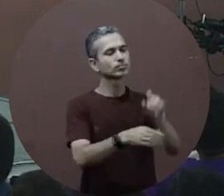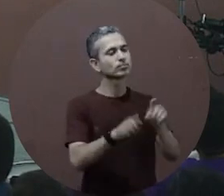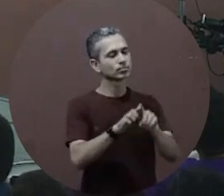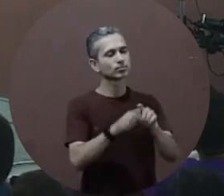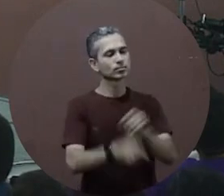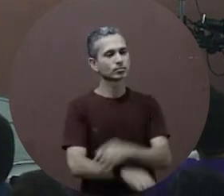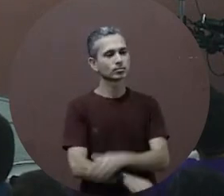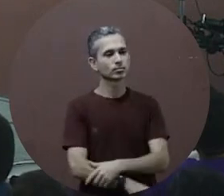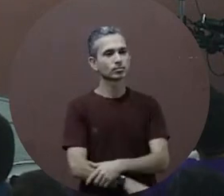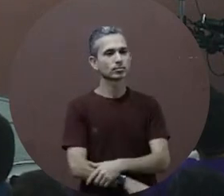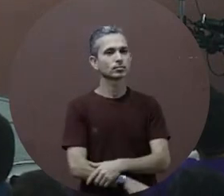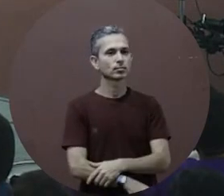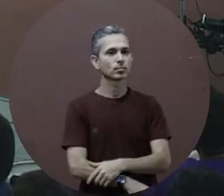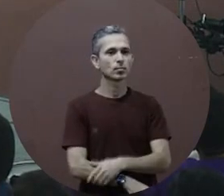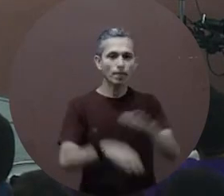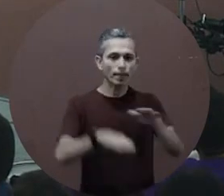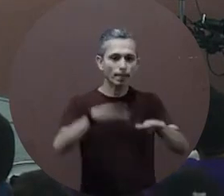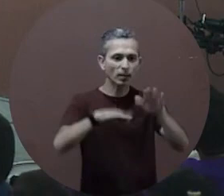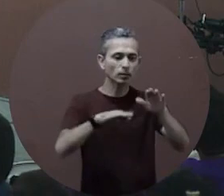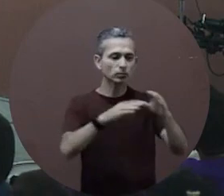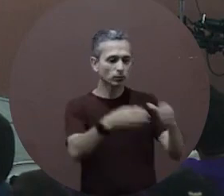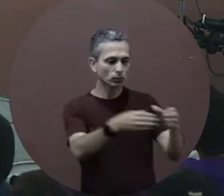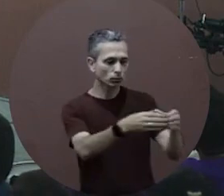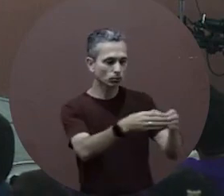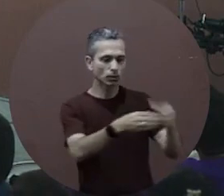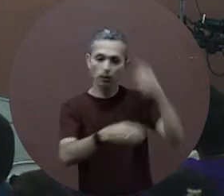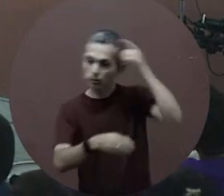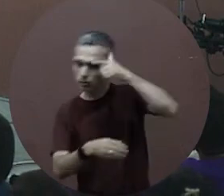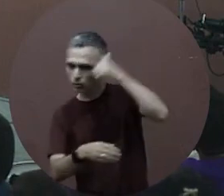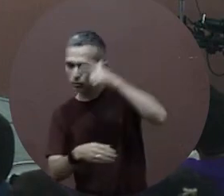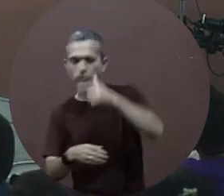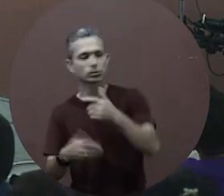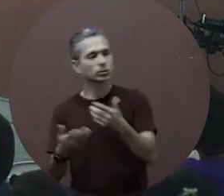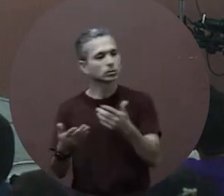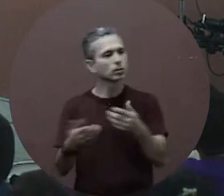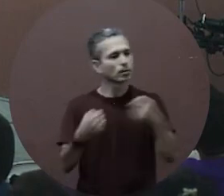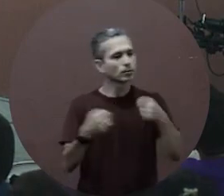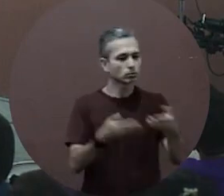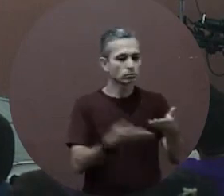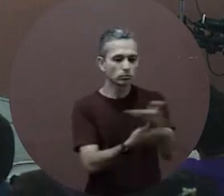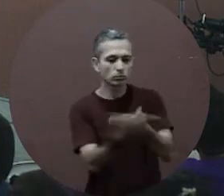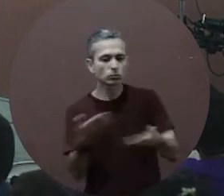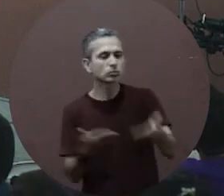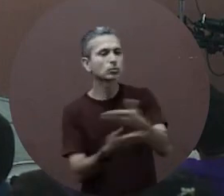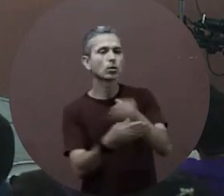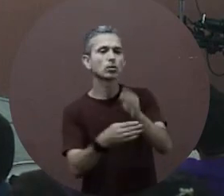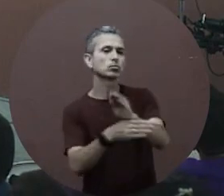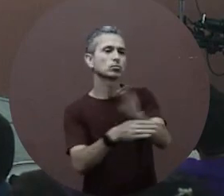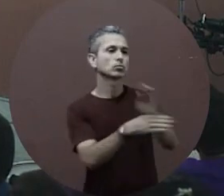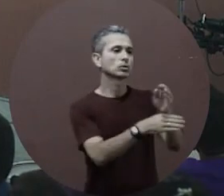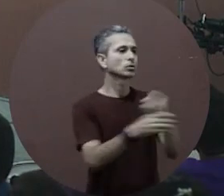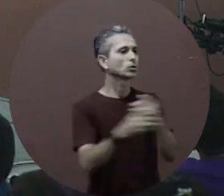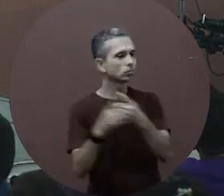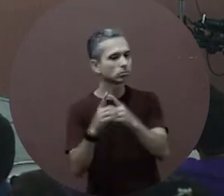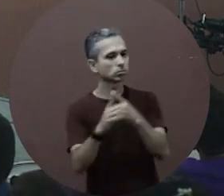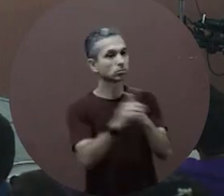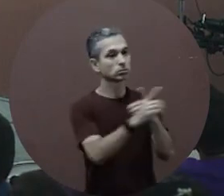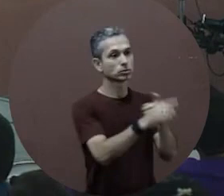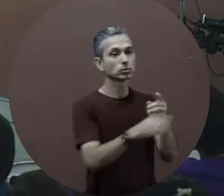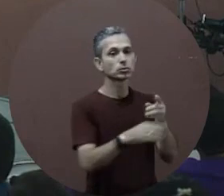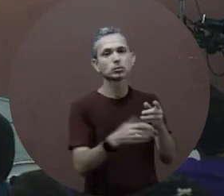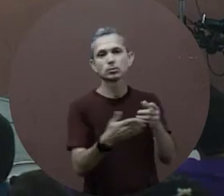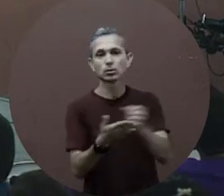O equilíbrio entre a comunidade e seus líderes tem que produzir um ambiente de encorajamento mútuo, proteção doutrinária e verdadeira vida na